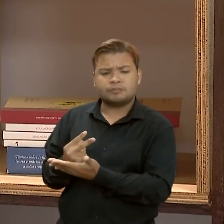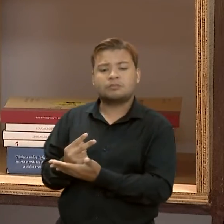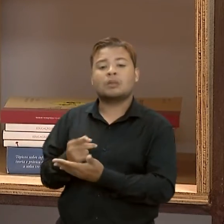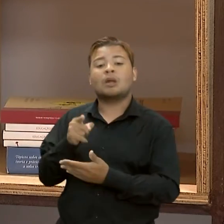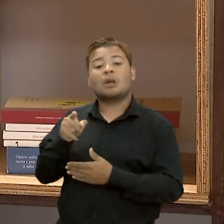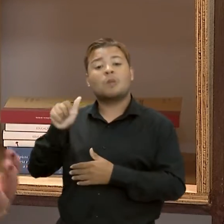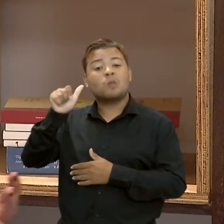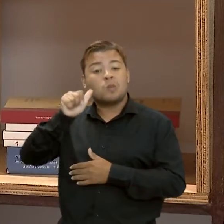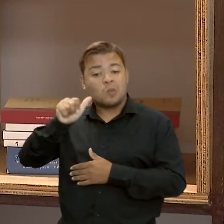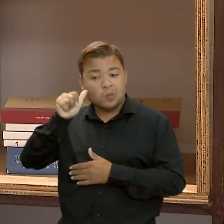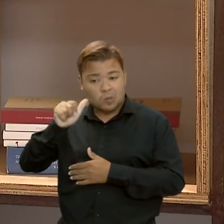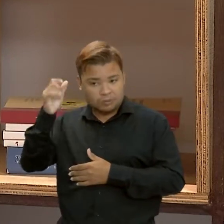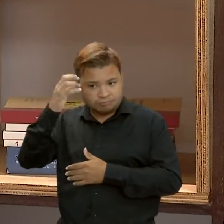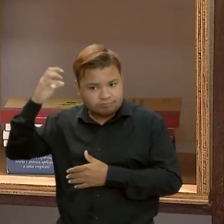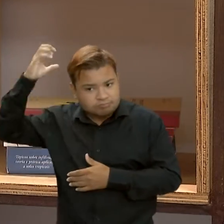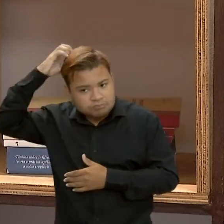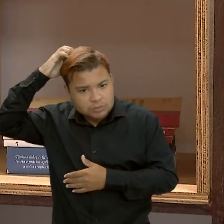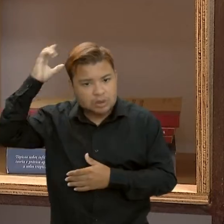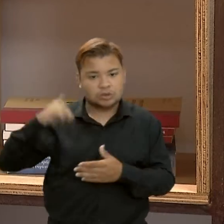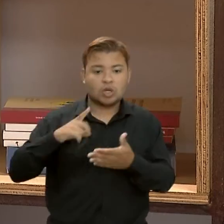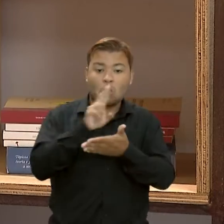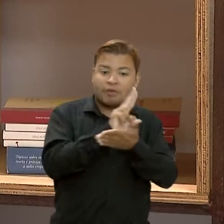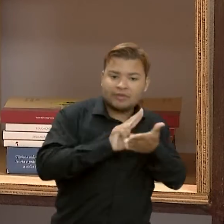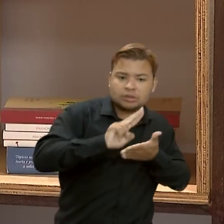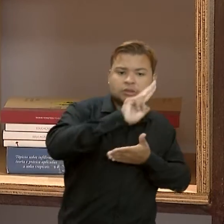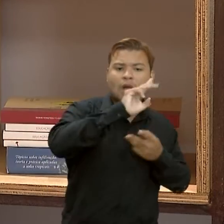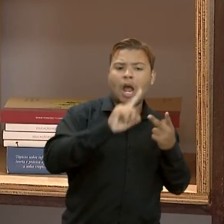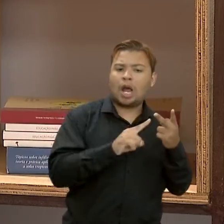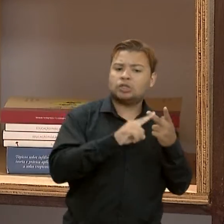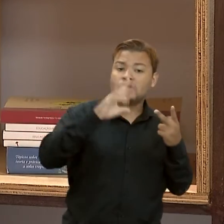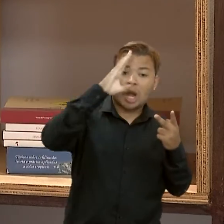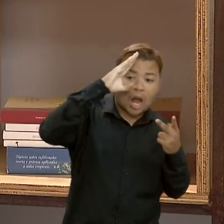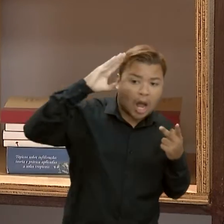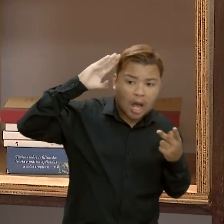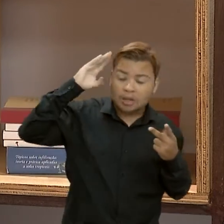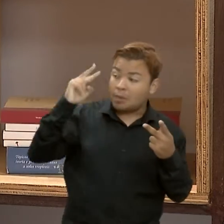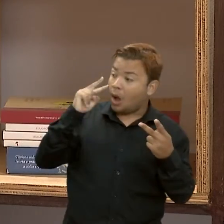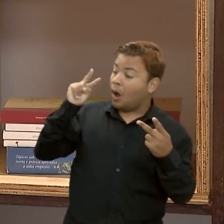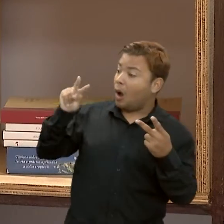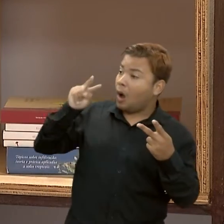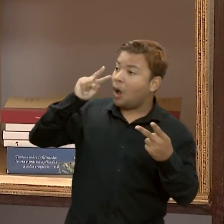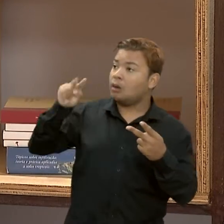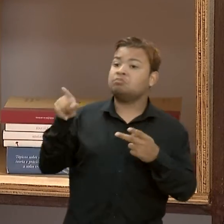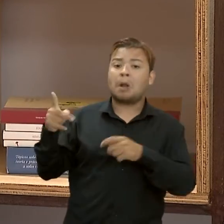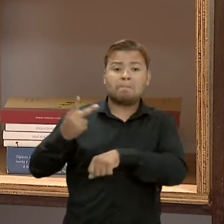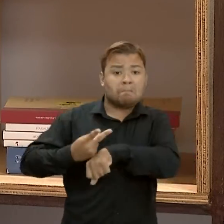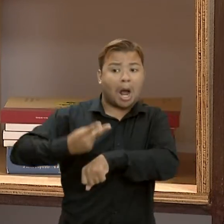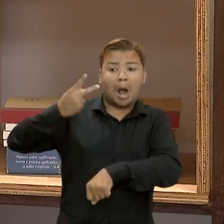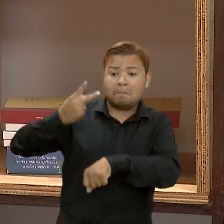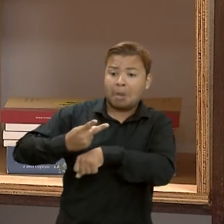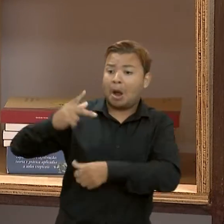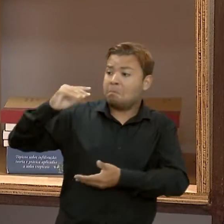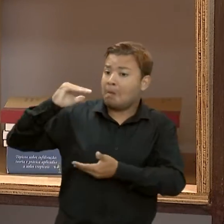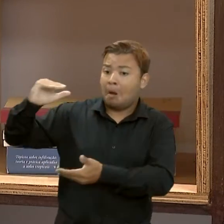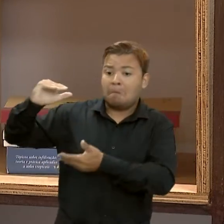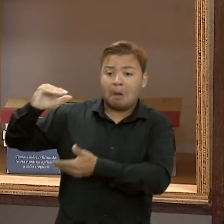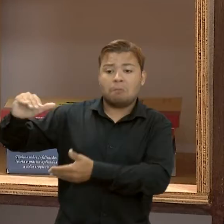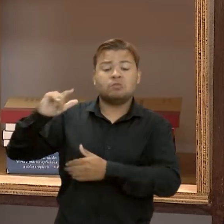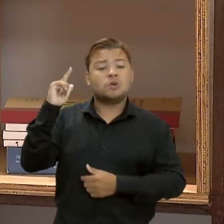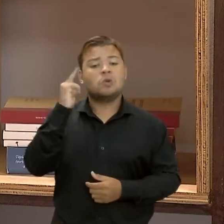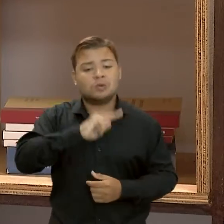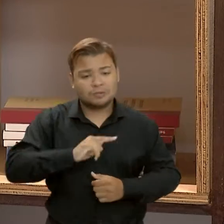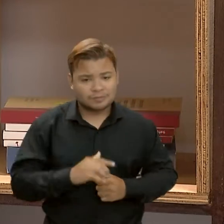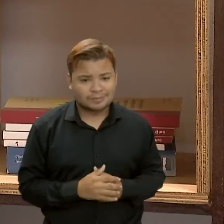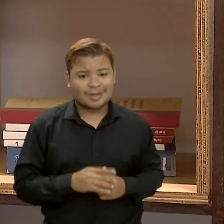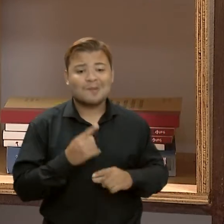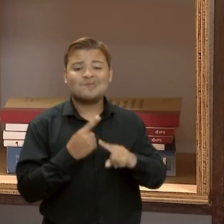começa a ser vista na universidade, na academia, aí vem os prêmios, né? Porque inicialmente ela não